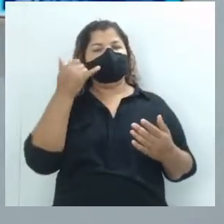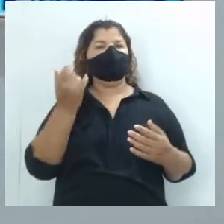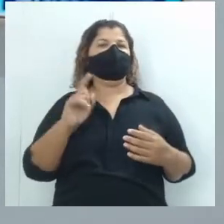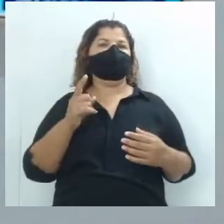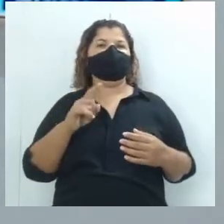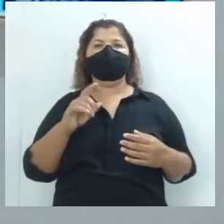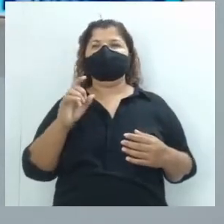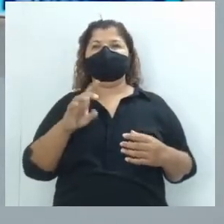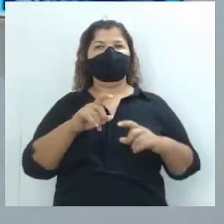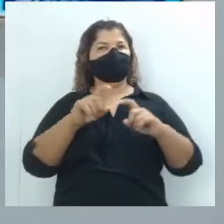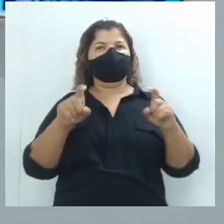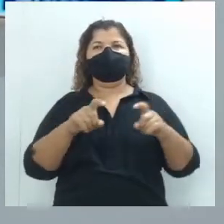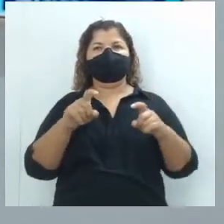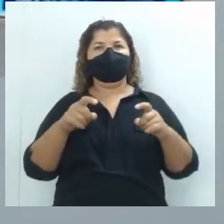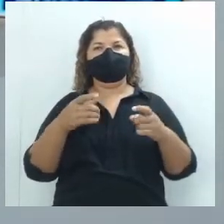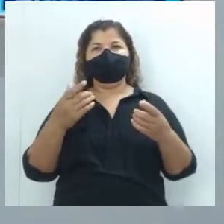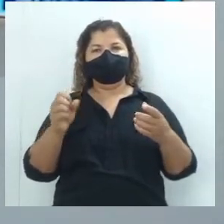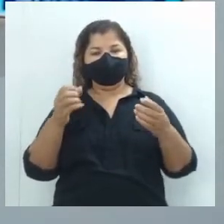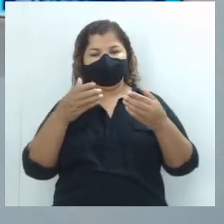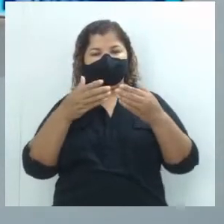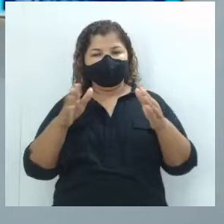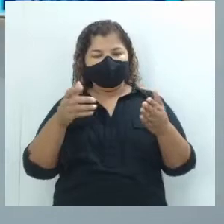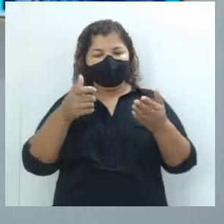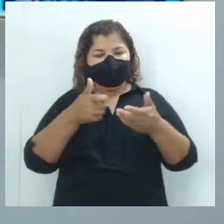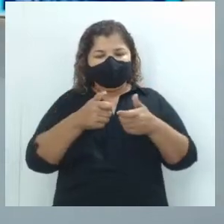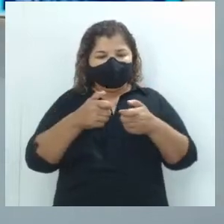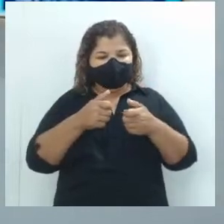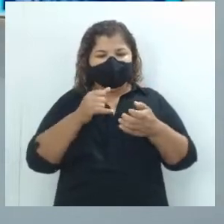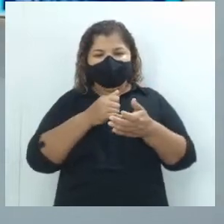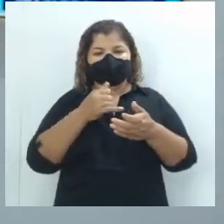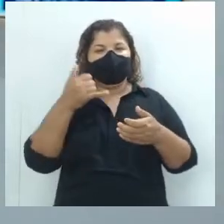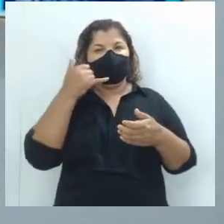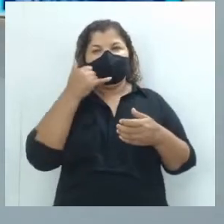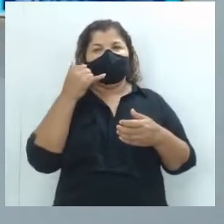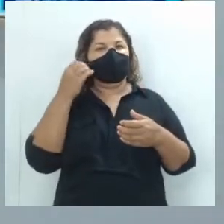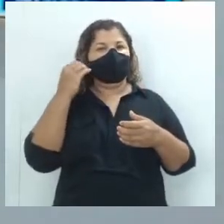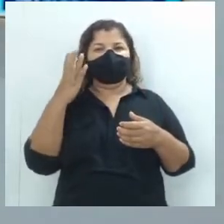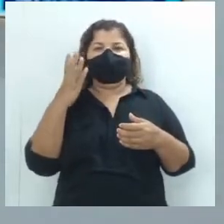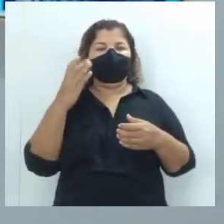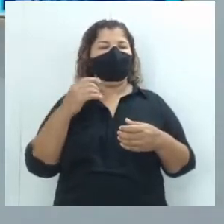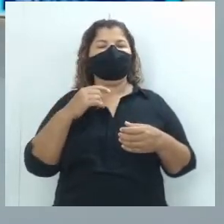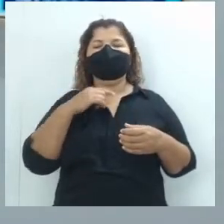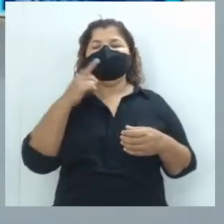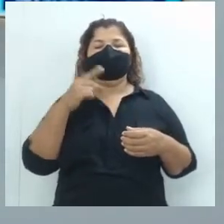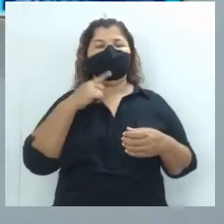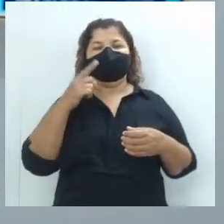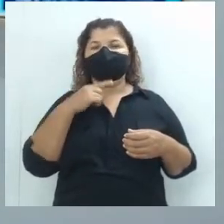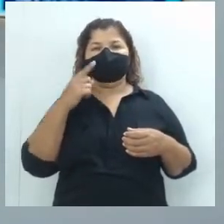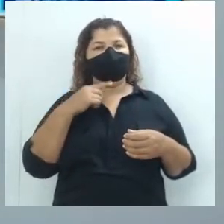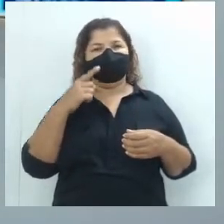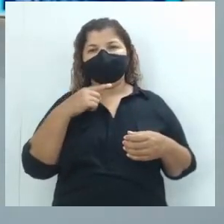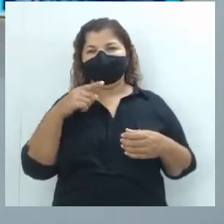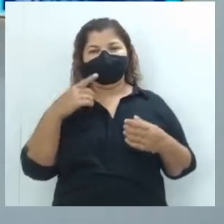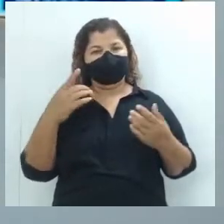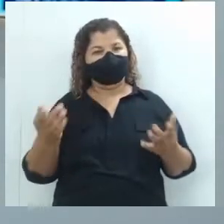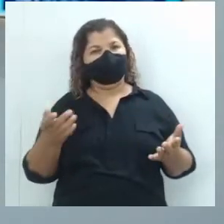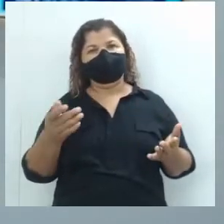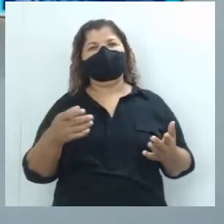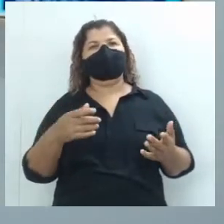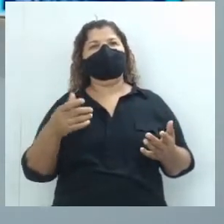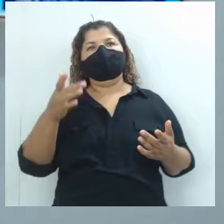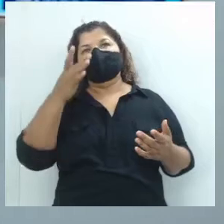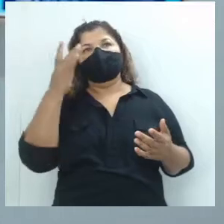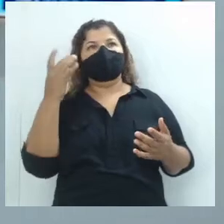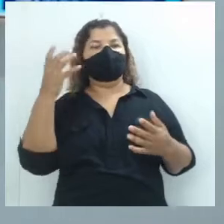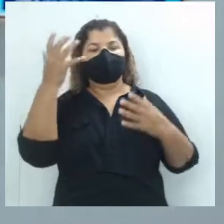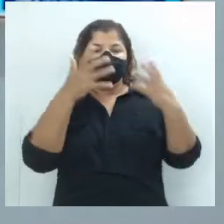Não adianta tentar entrar no site para fazer a inscrição pelo celular, porque não pega Muita gente esquentou a cabeça nesse período querendo fazer a